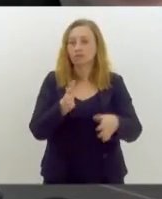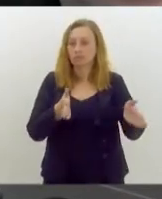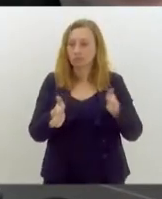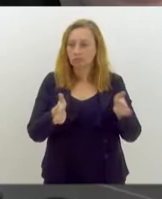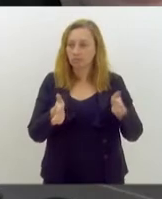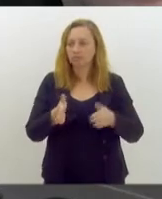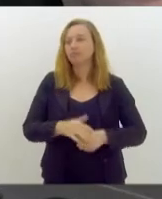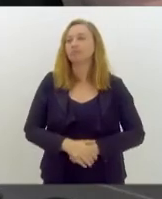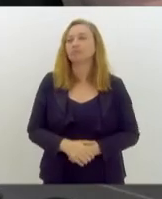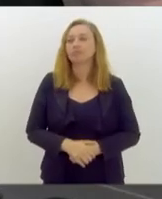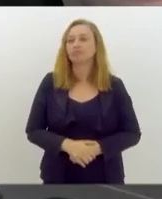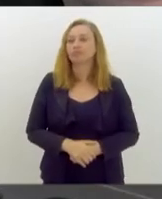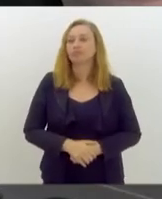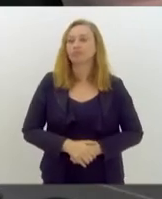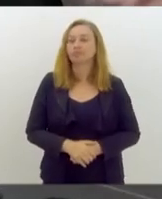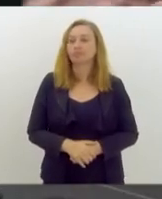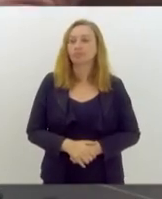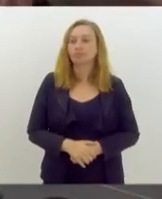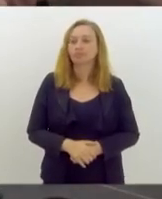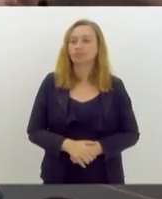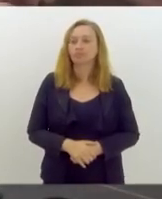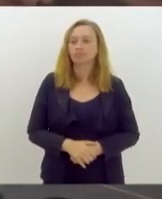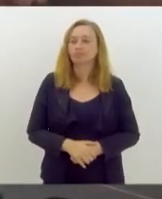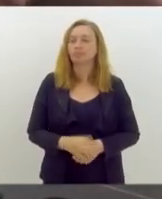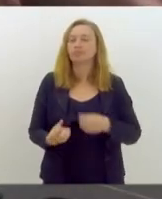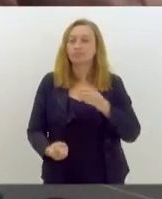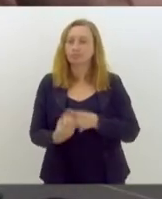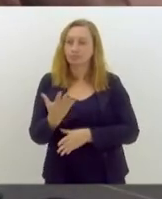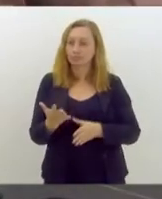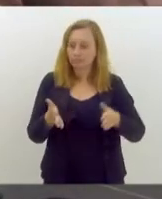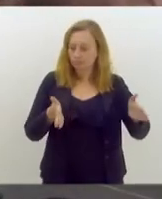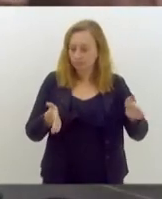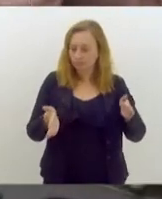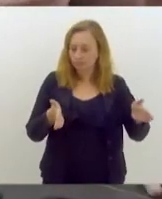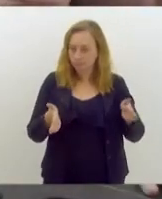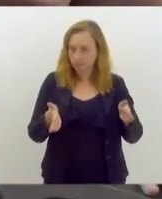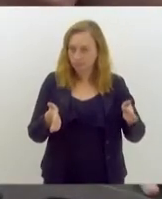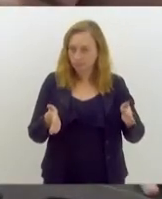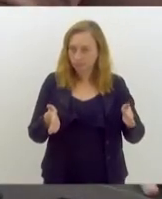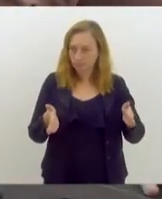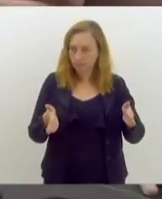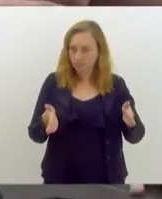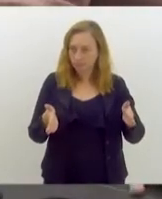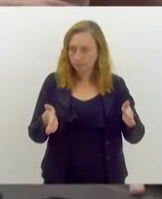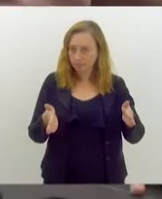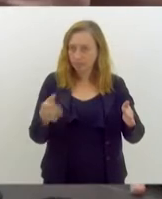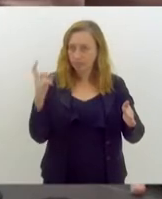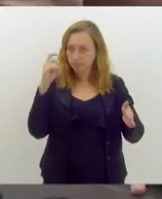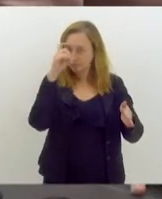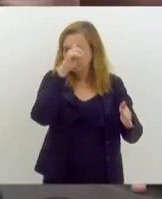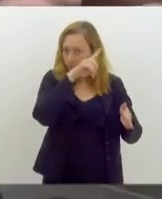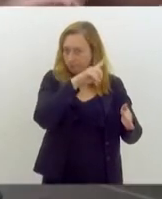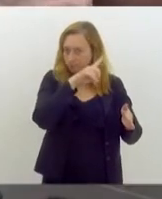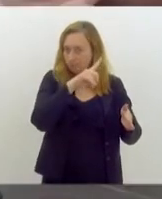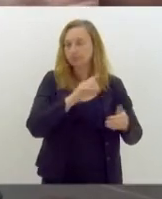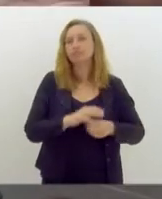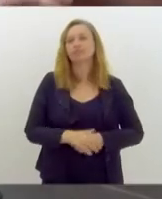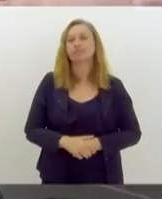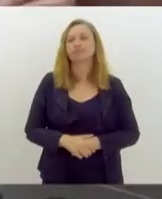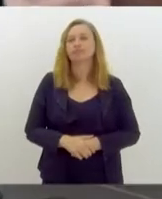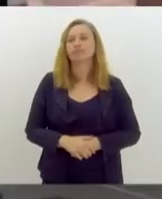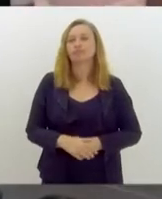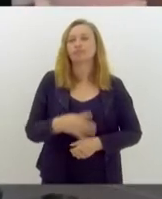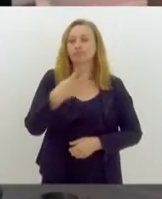e ele foi evidentemente construído no período muito conturbado que foram